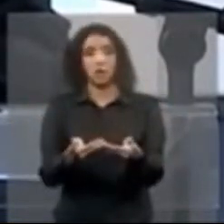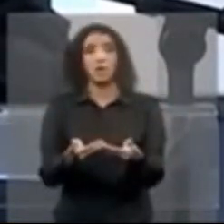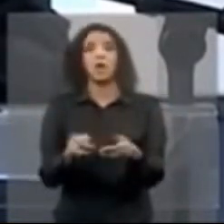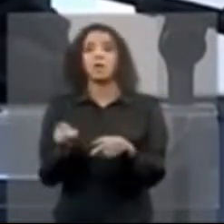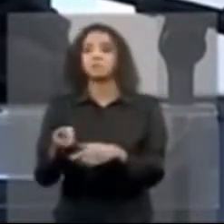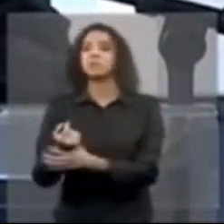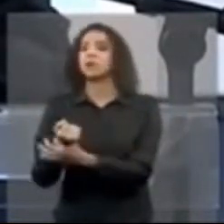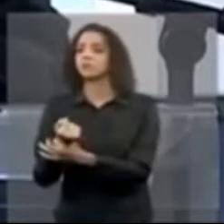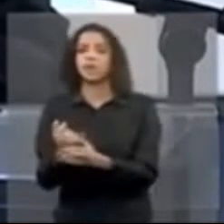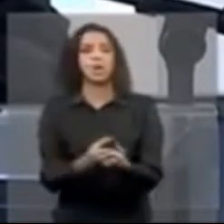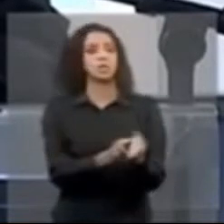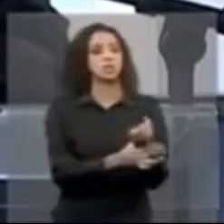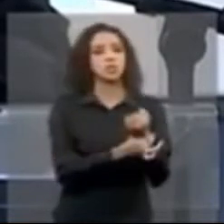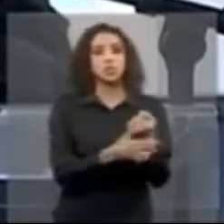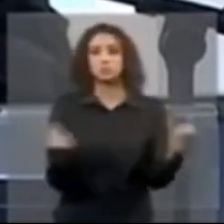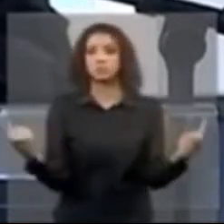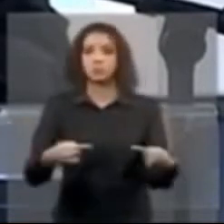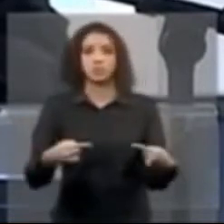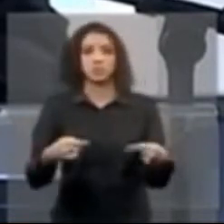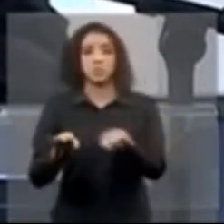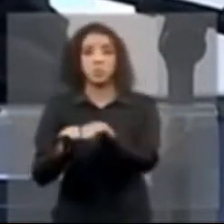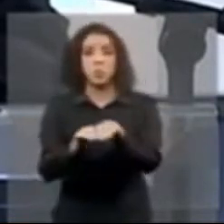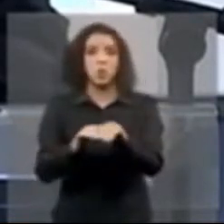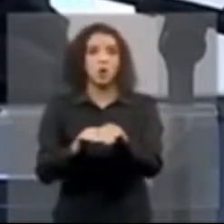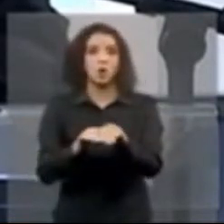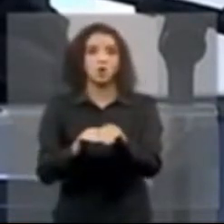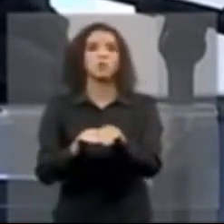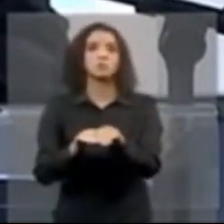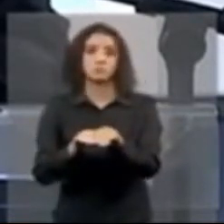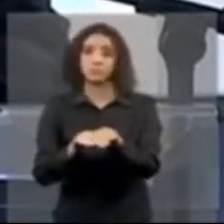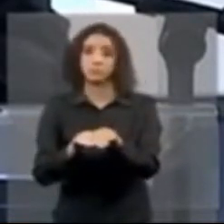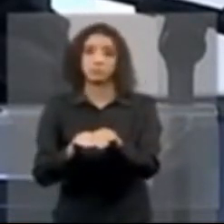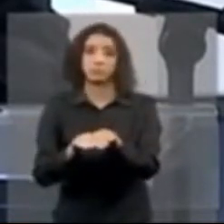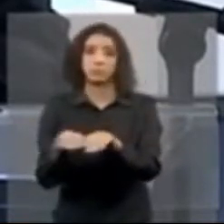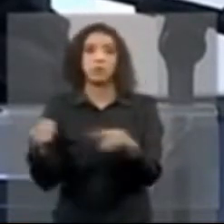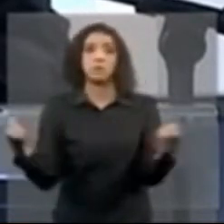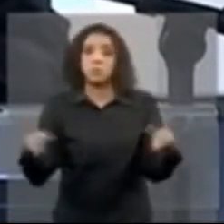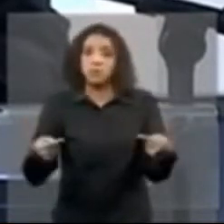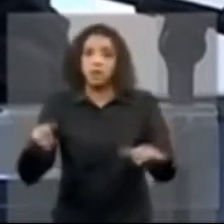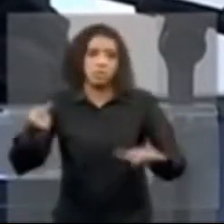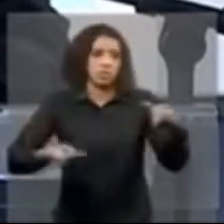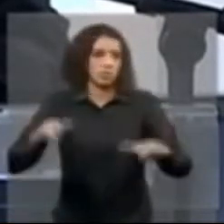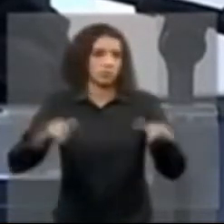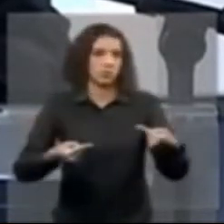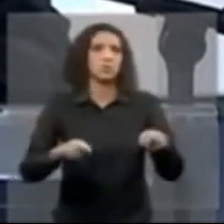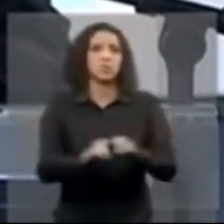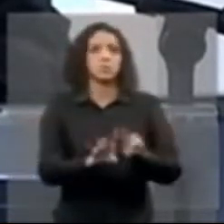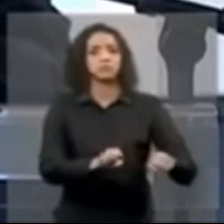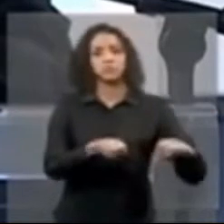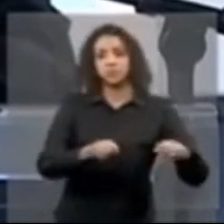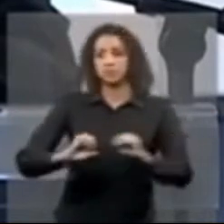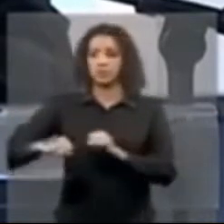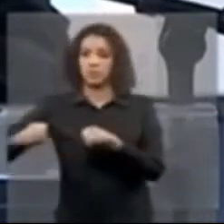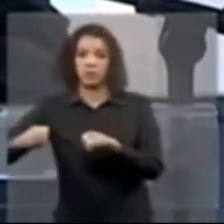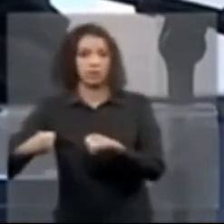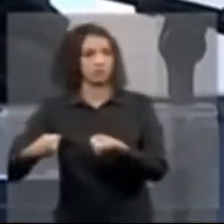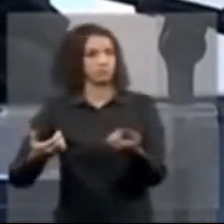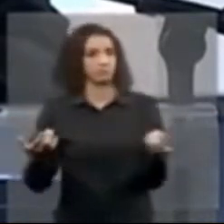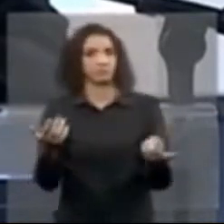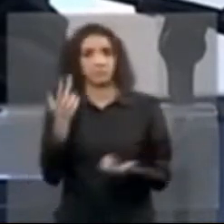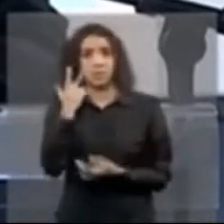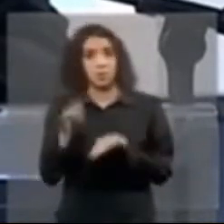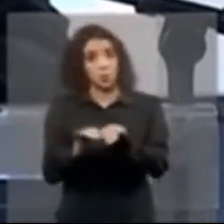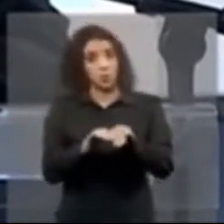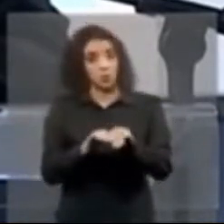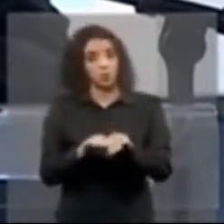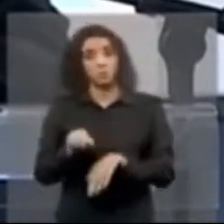assegurados o contraditório, a igualdade das partes no processo e a ampla defesa. Esta audiência, ao contrário,